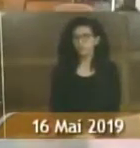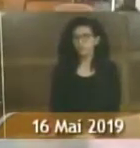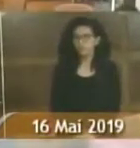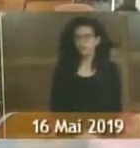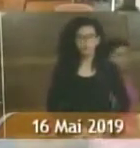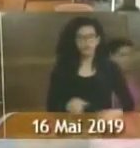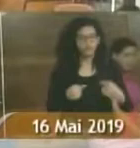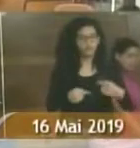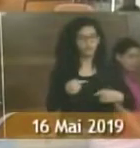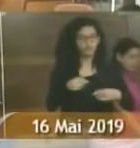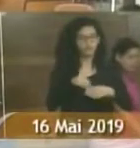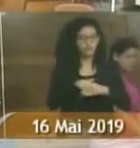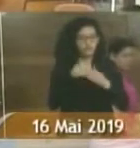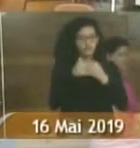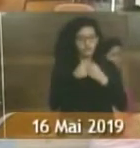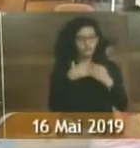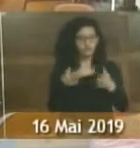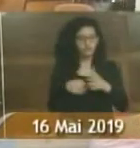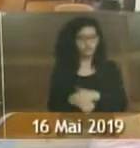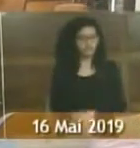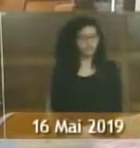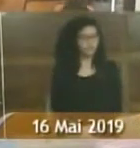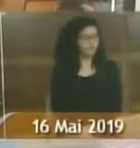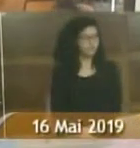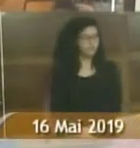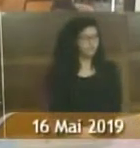18/2019. Em discussão, não havendo oradores, votação aberta.